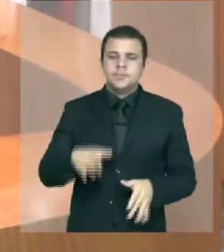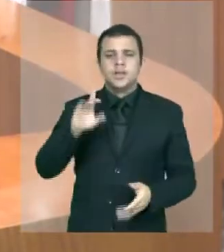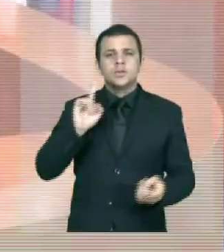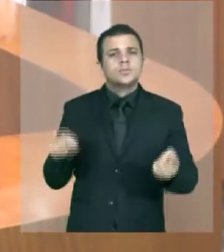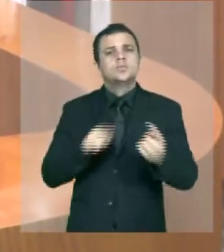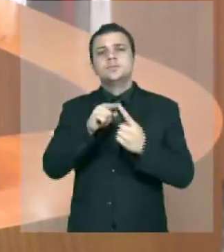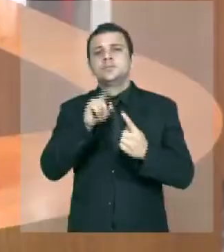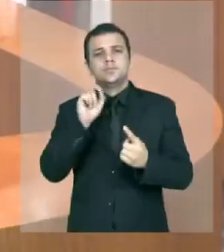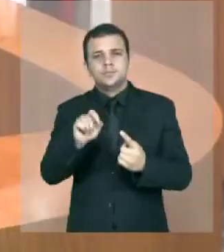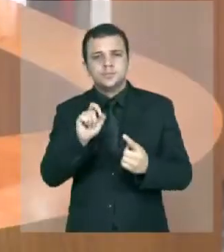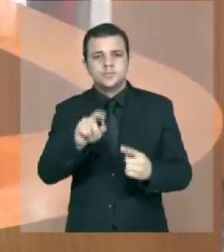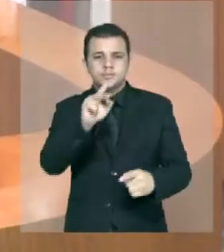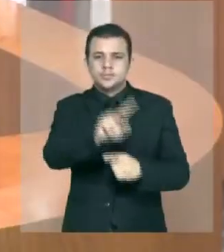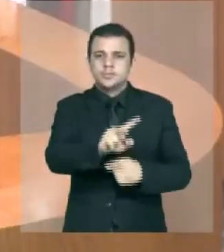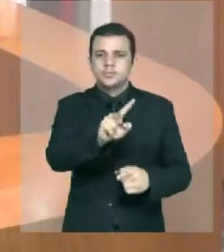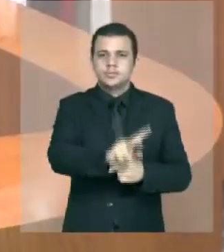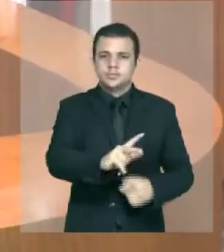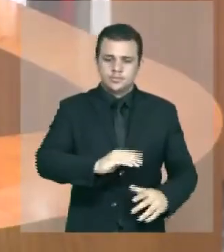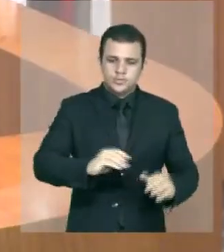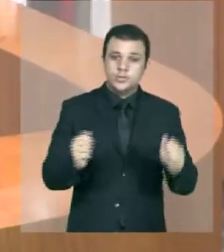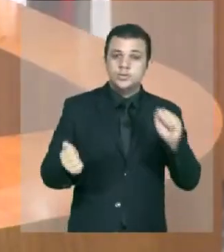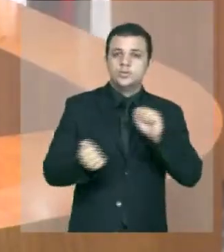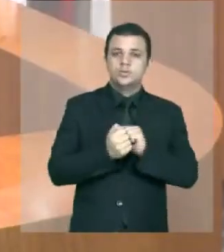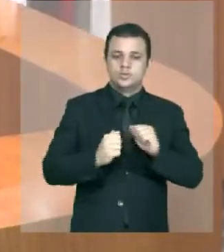preservação com o desenvolvimento